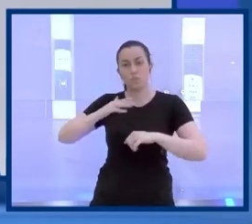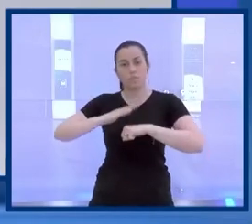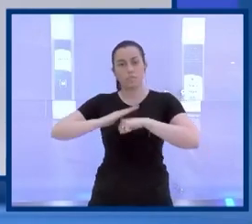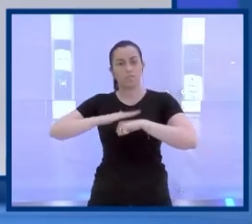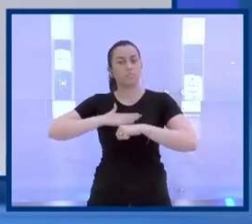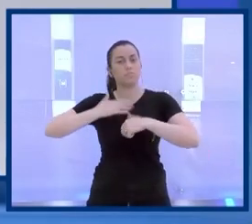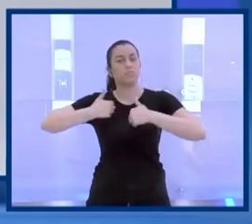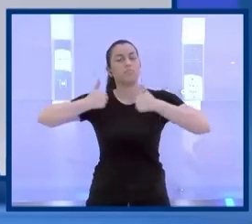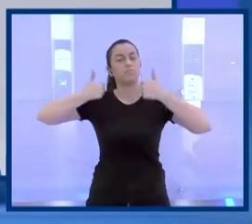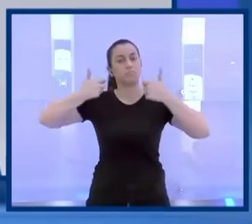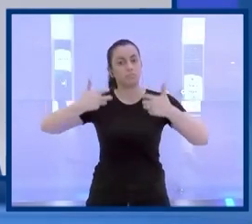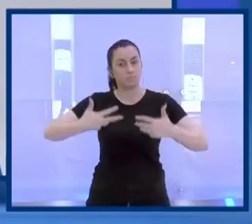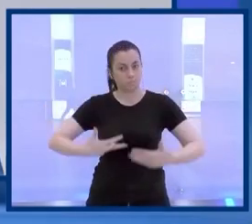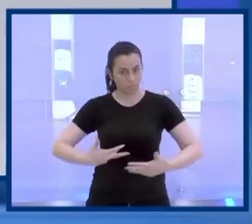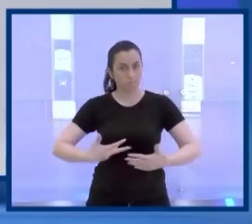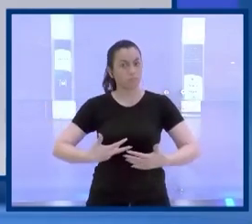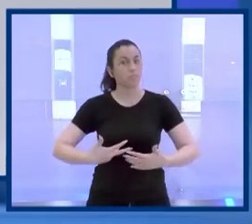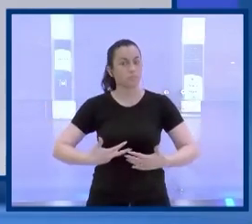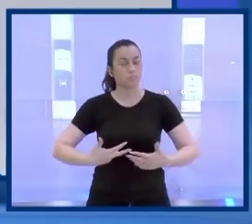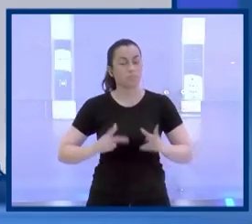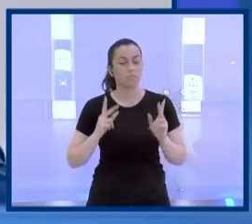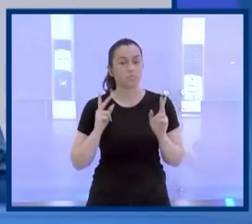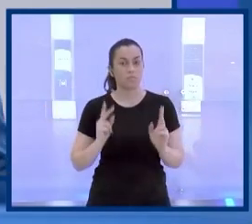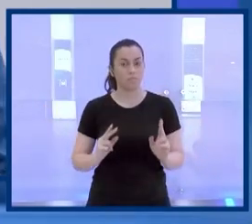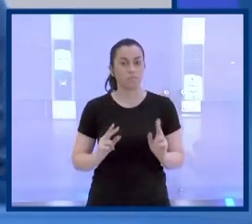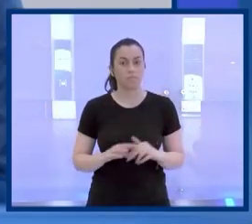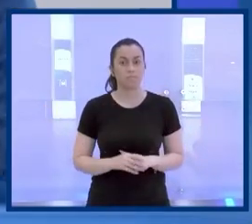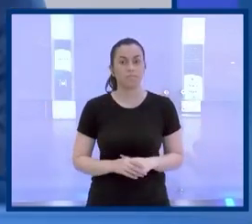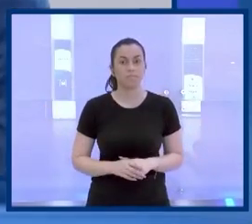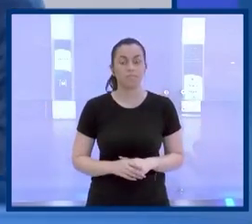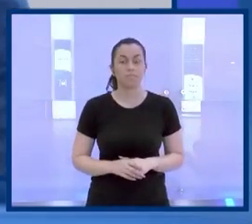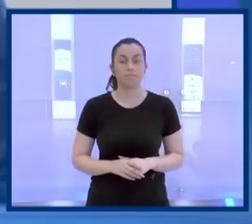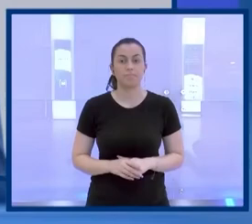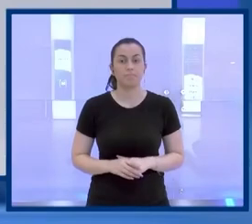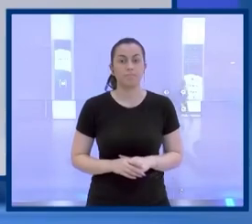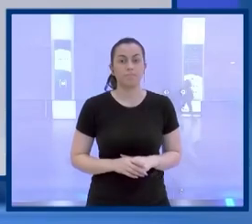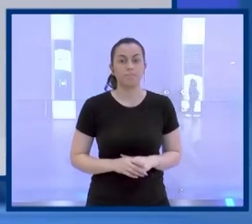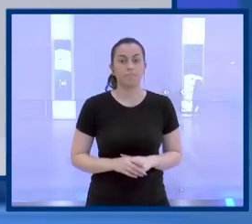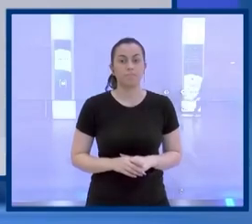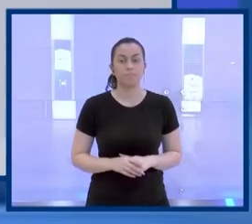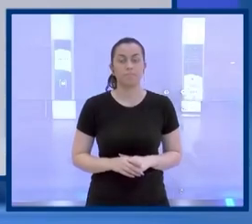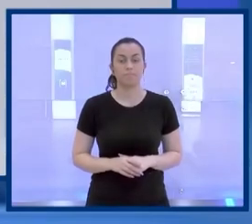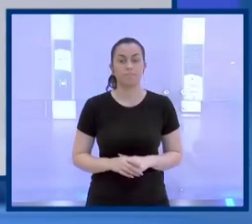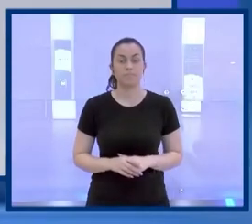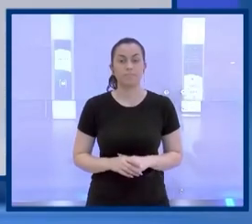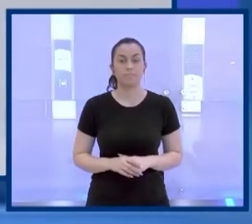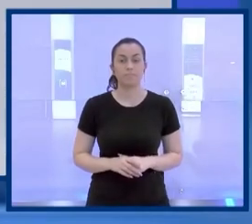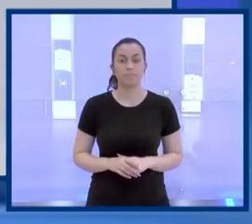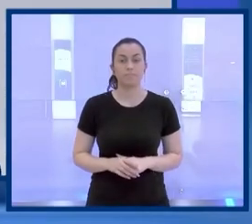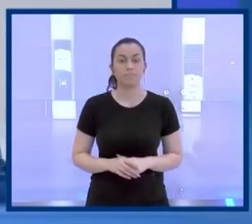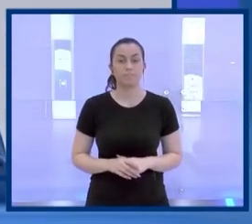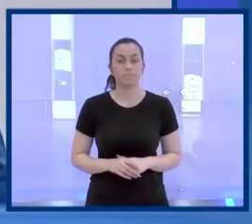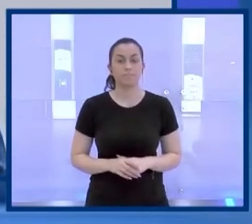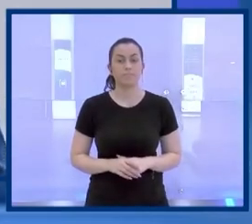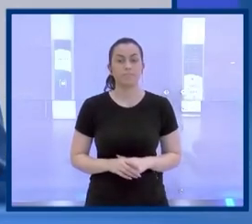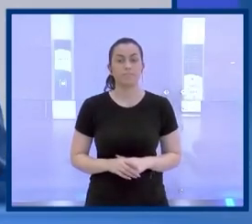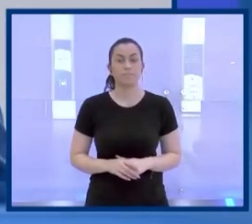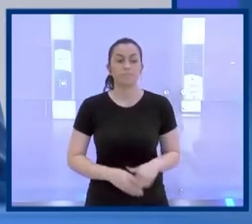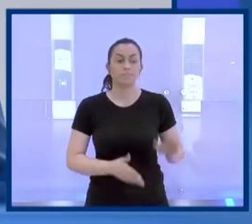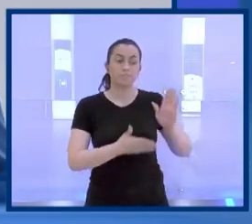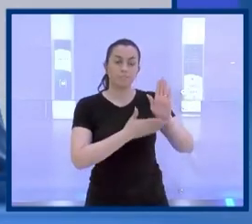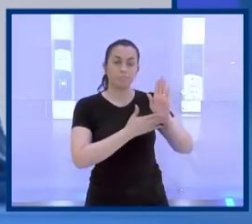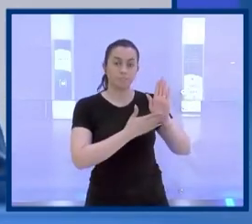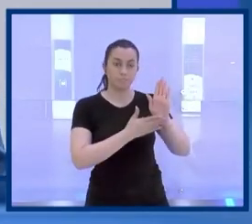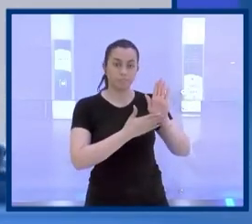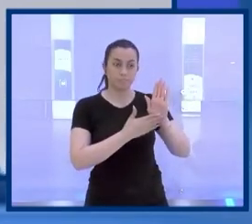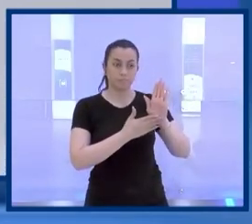para divulgação, prevalecendo o valor do meu anúncio, caso ocorram divergências. as propostas à viva voz deverão